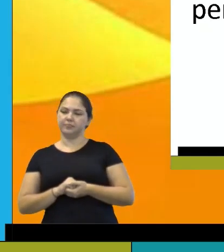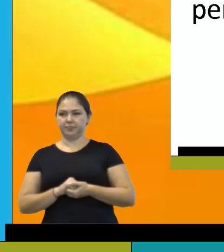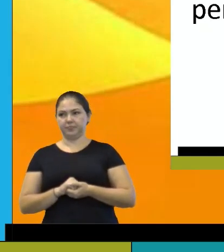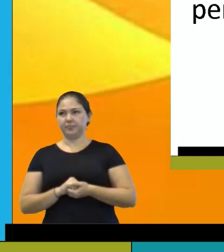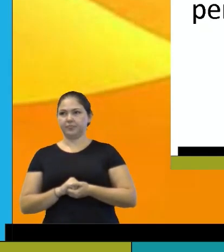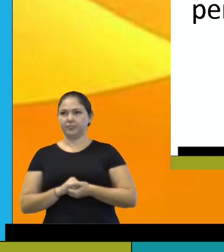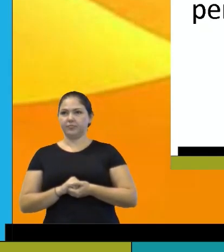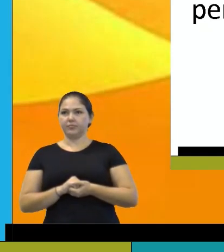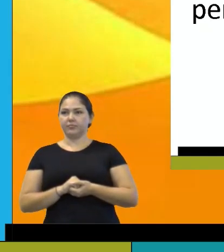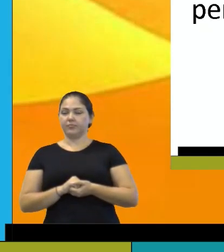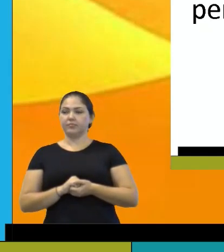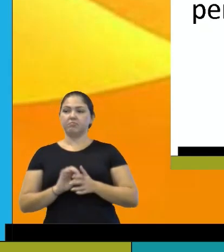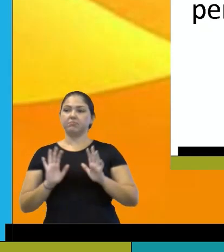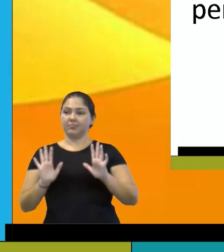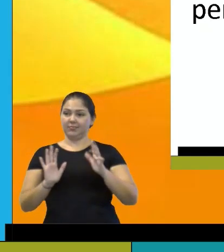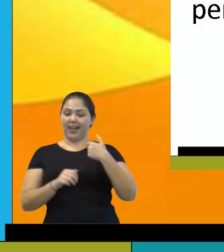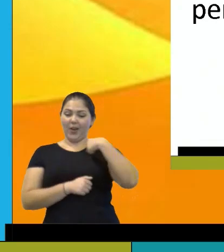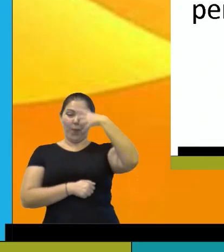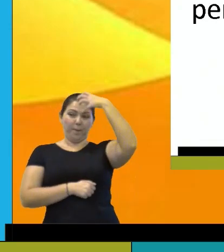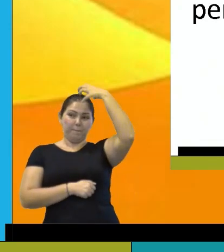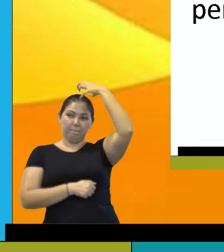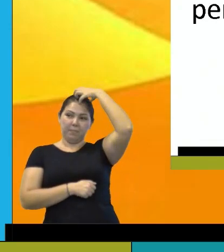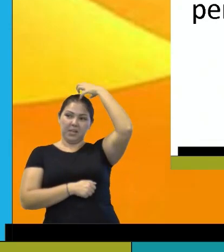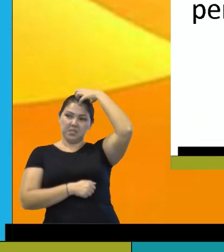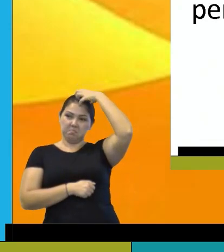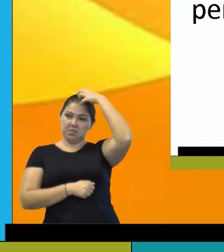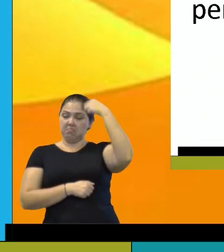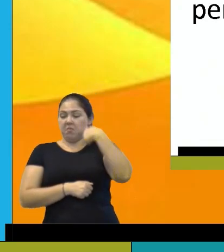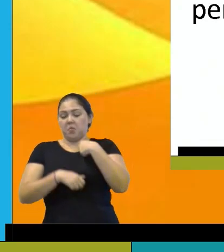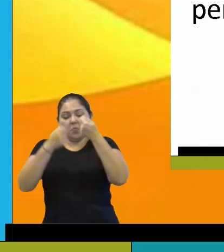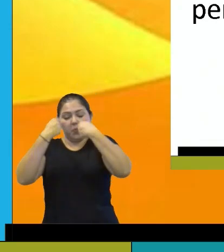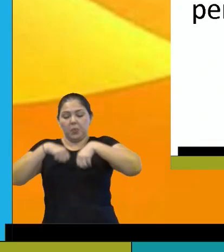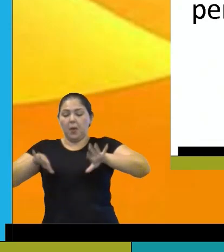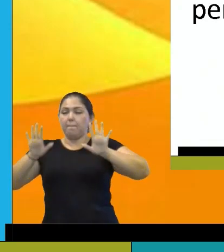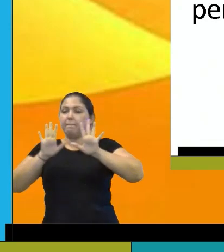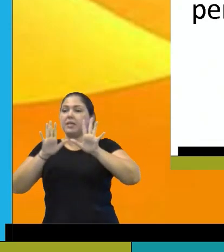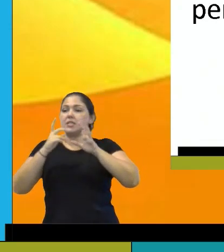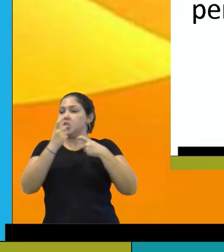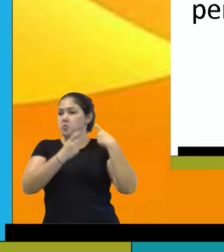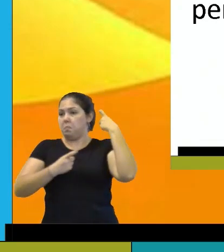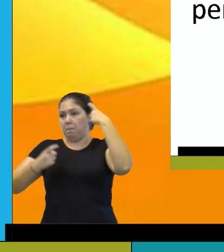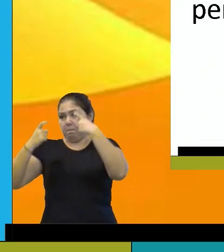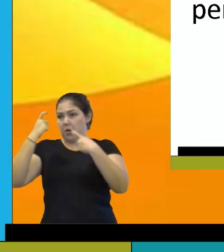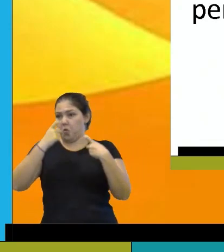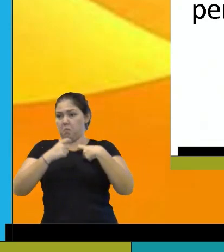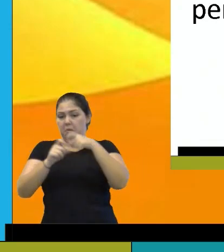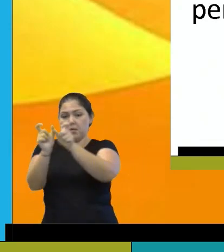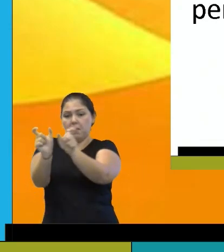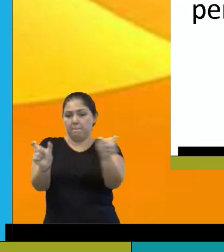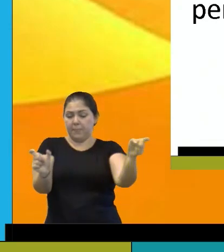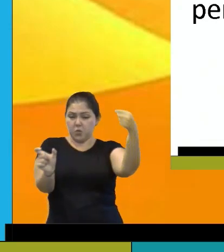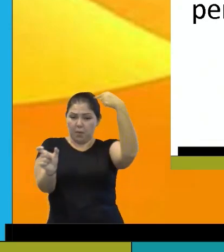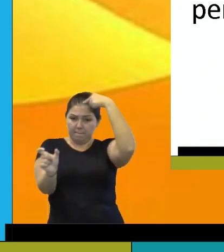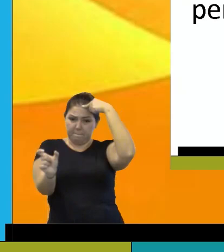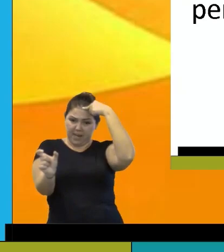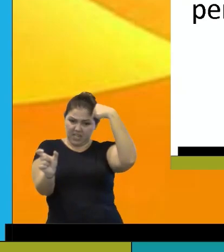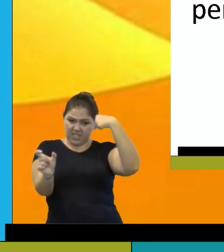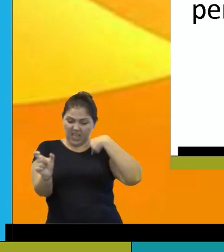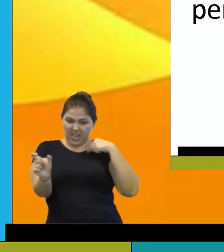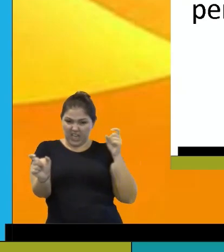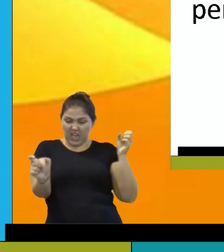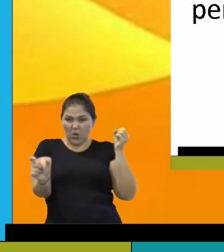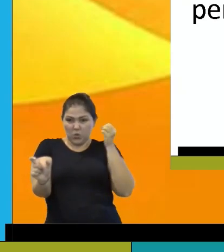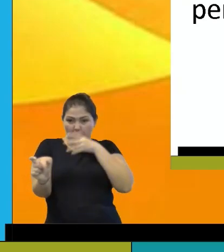com a reputação de cruel, se seu propósito é manter o povo unido e leal. Ei, eu